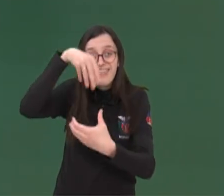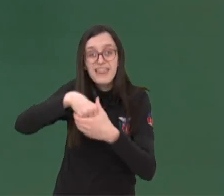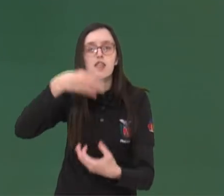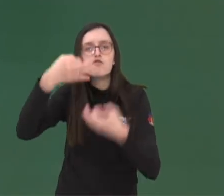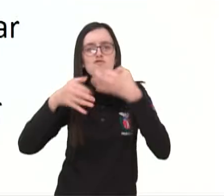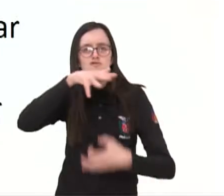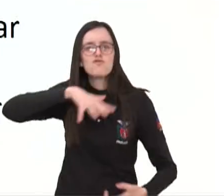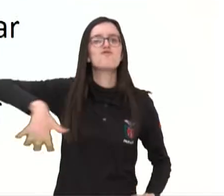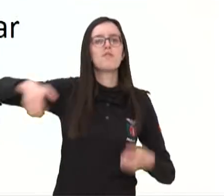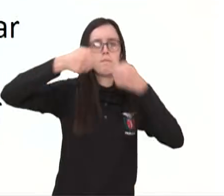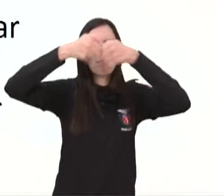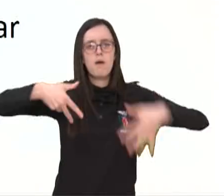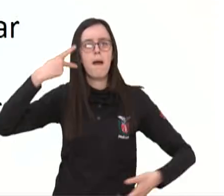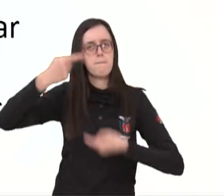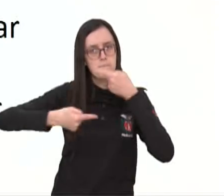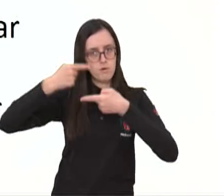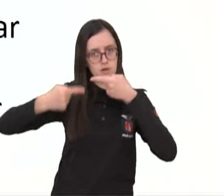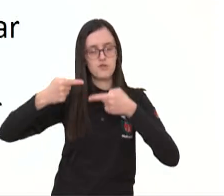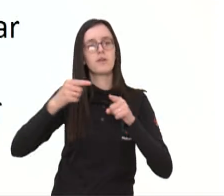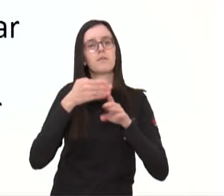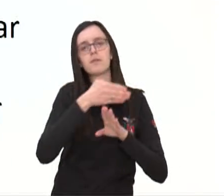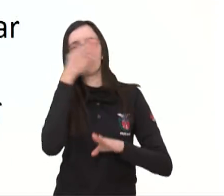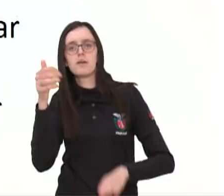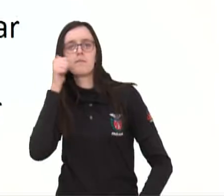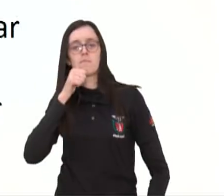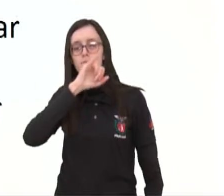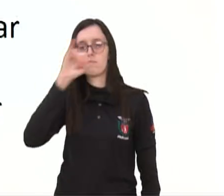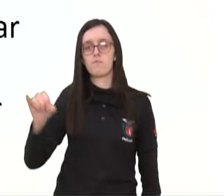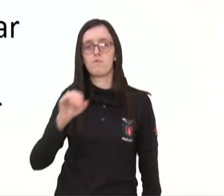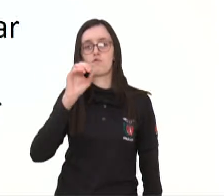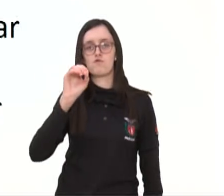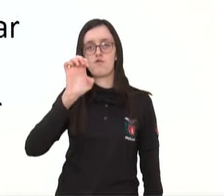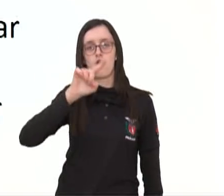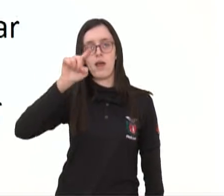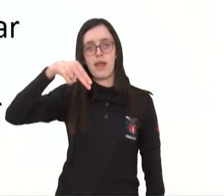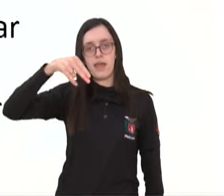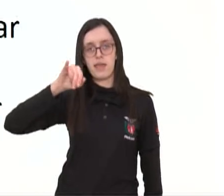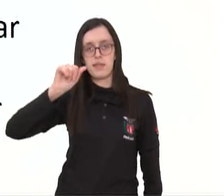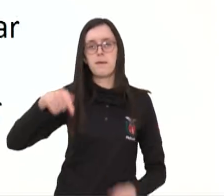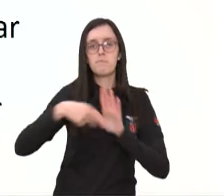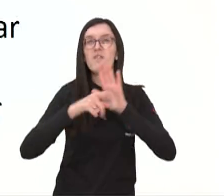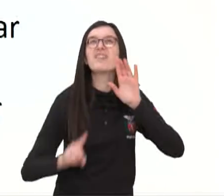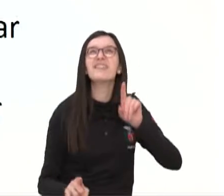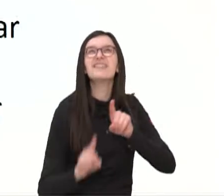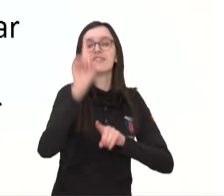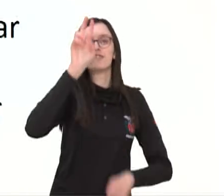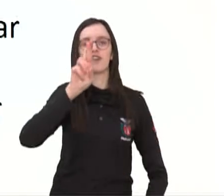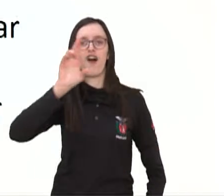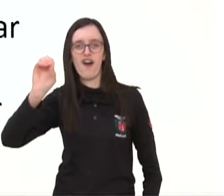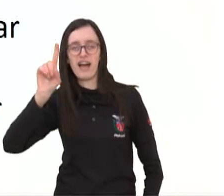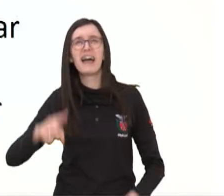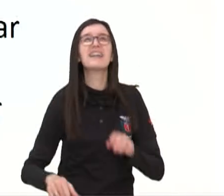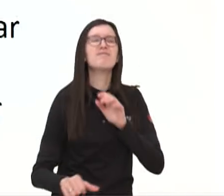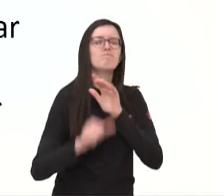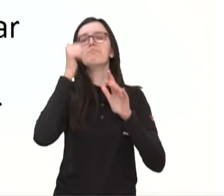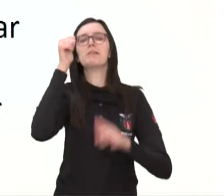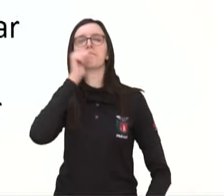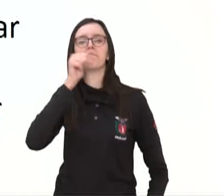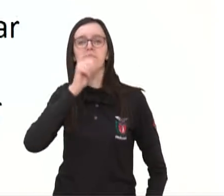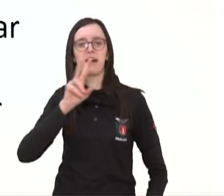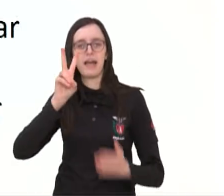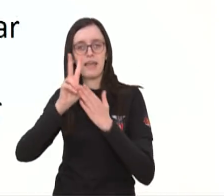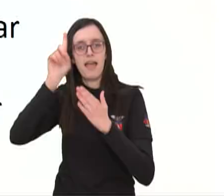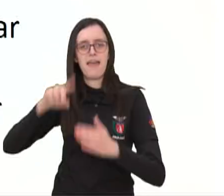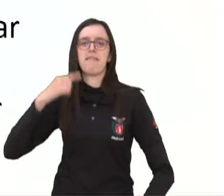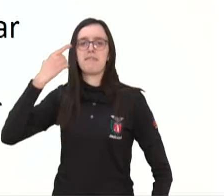lado direito, a deputada Joênia Wapichana, lá de Rondônia, que é a primeira mulher indígena a